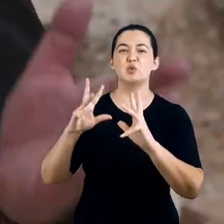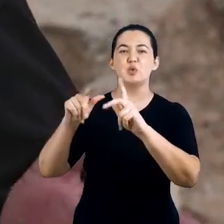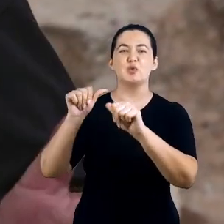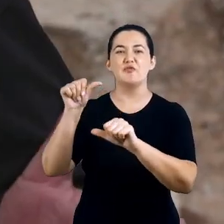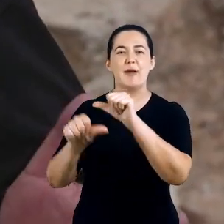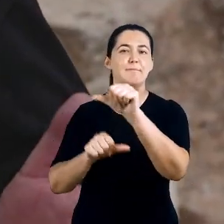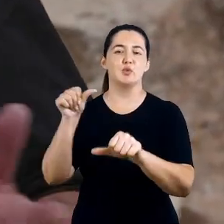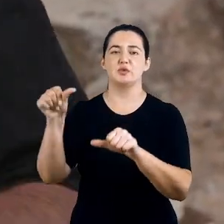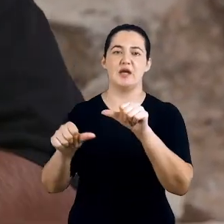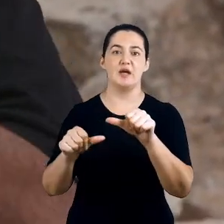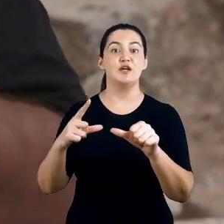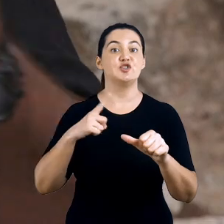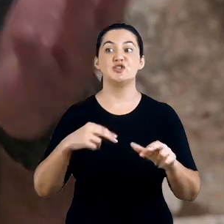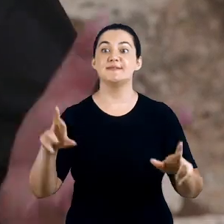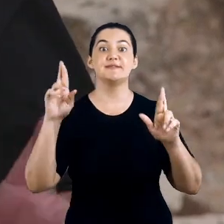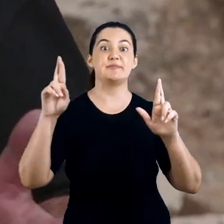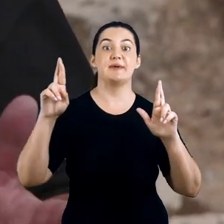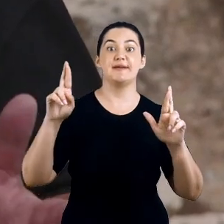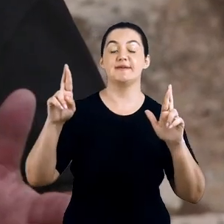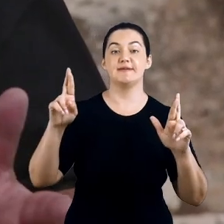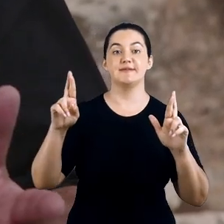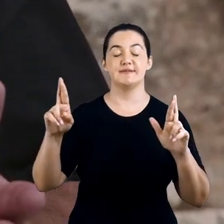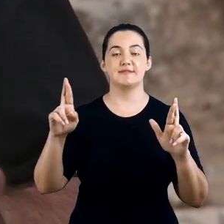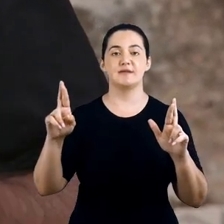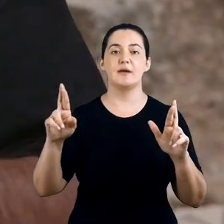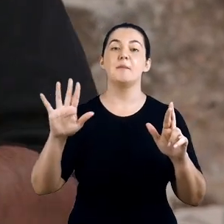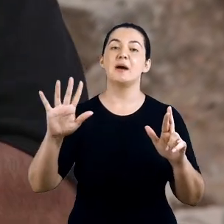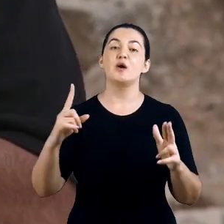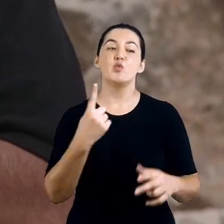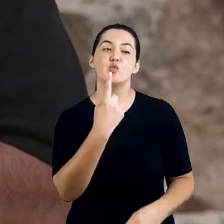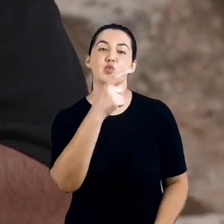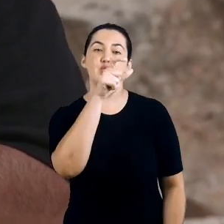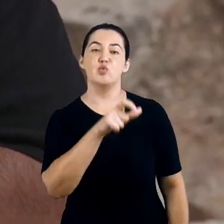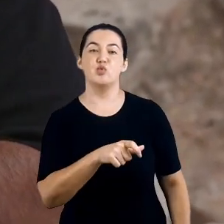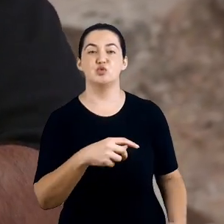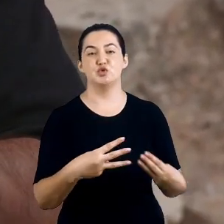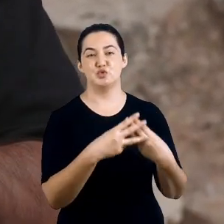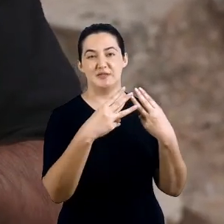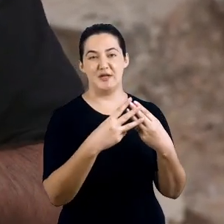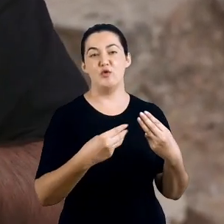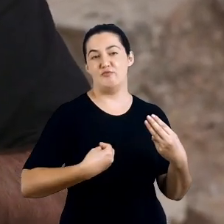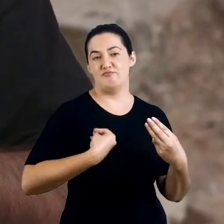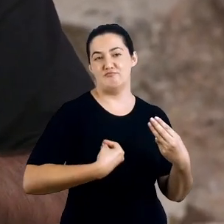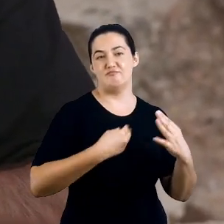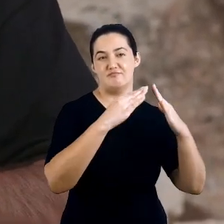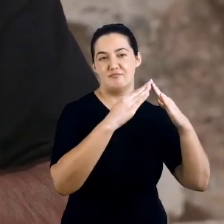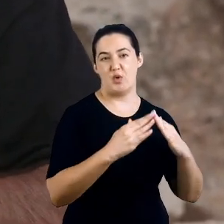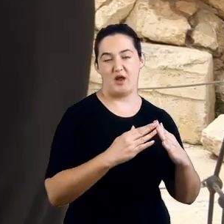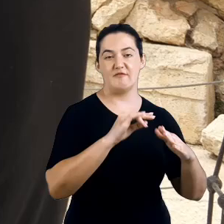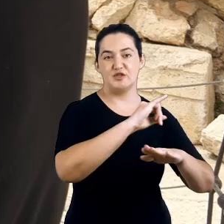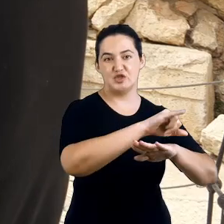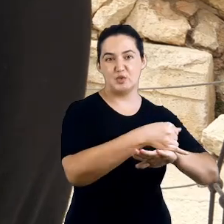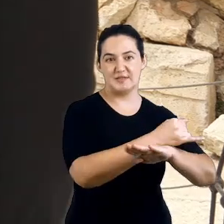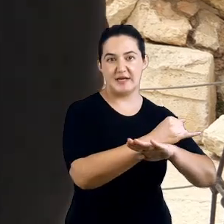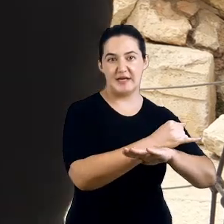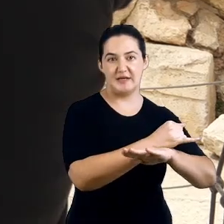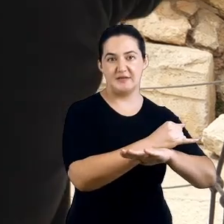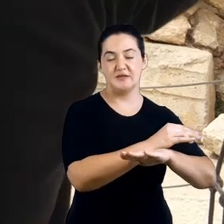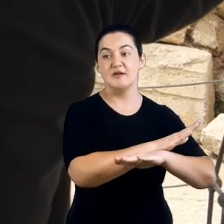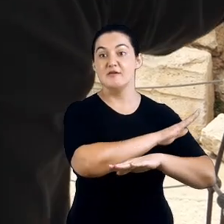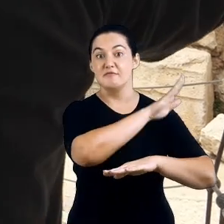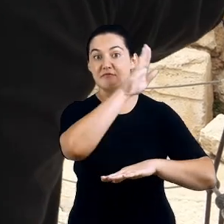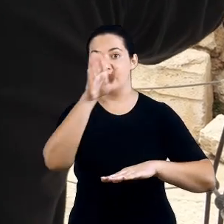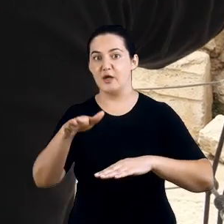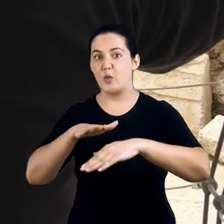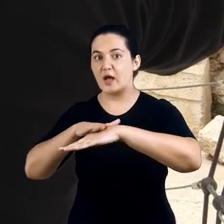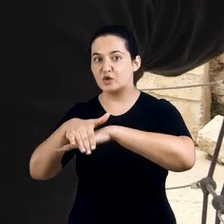Tudo vai mudar. Havia grande esperança no ar e talvez um dos judeus que viviam em Jerusalém naquela altura rastejou até aqui